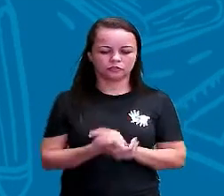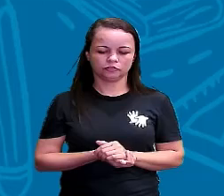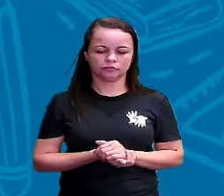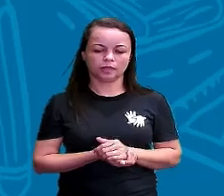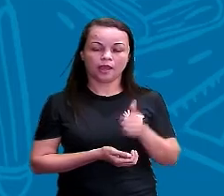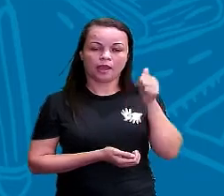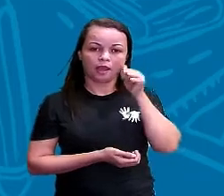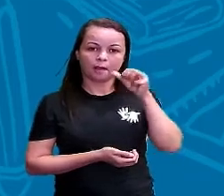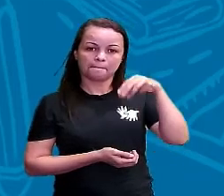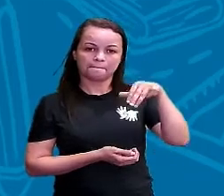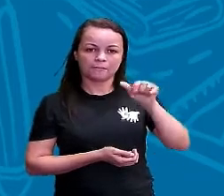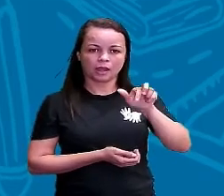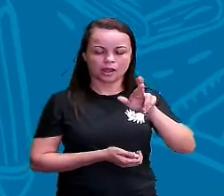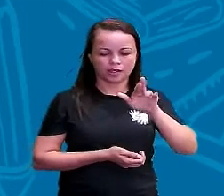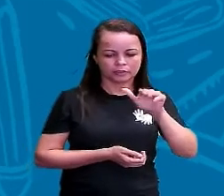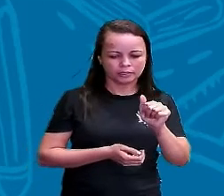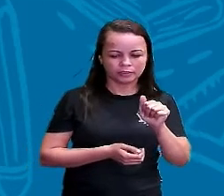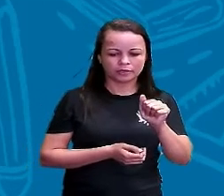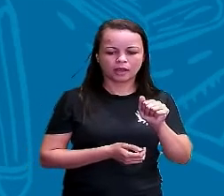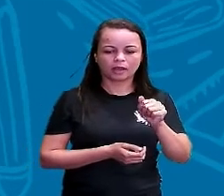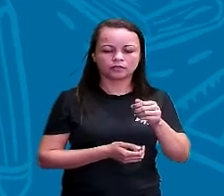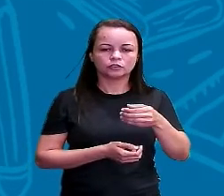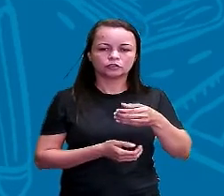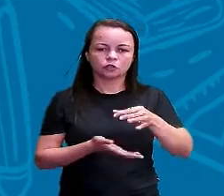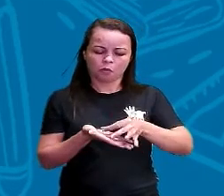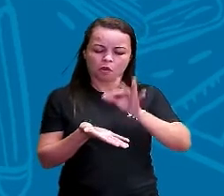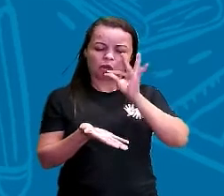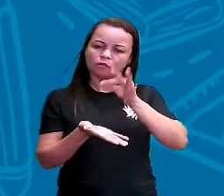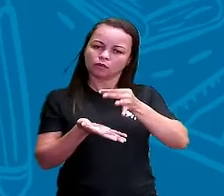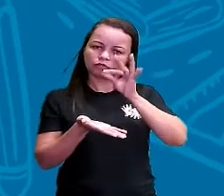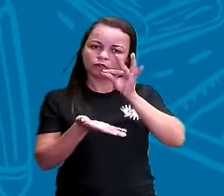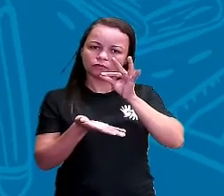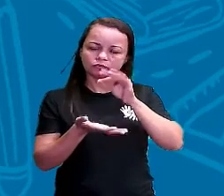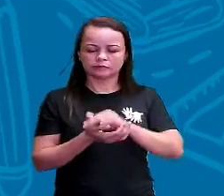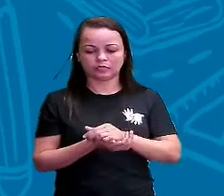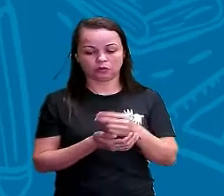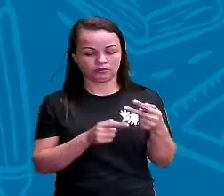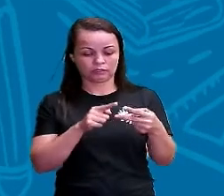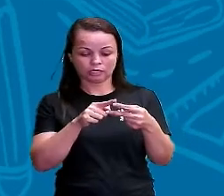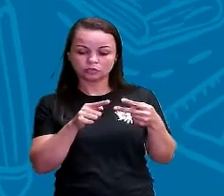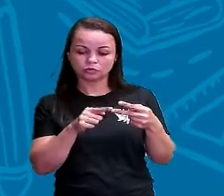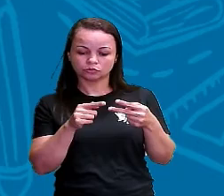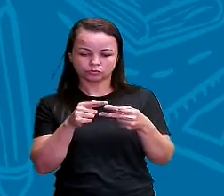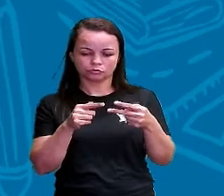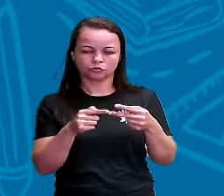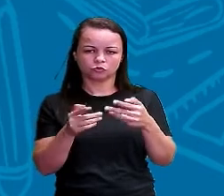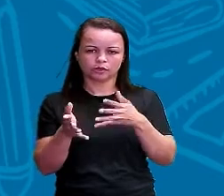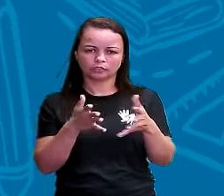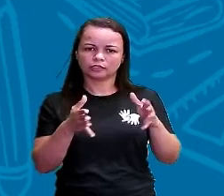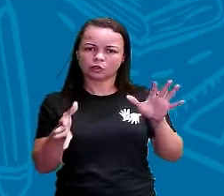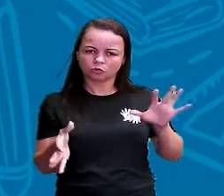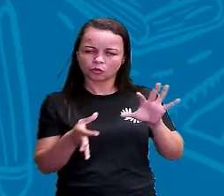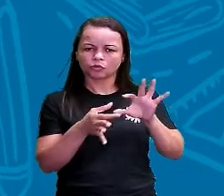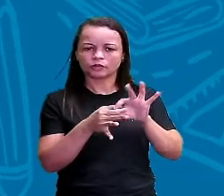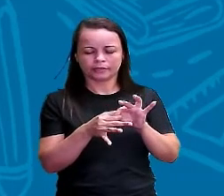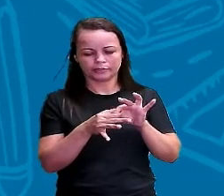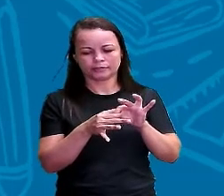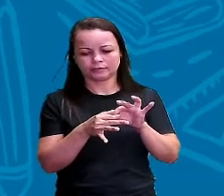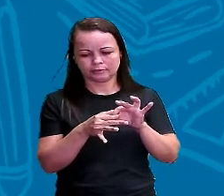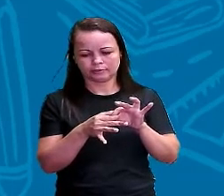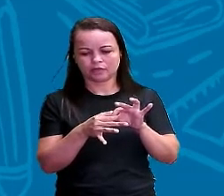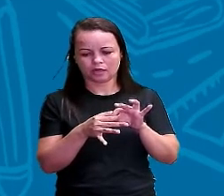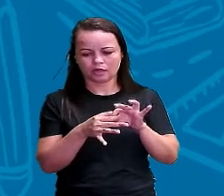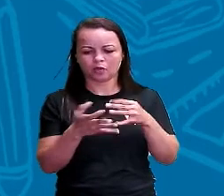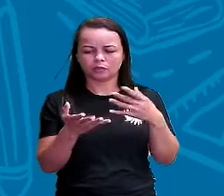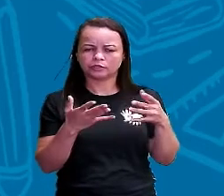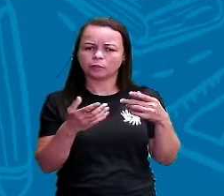próprio, mesmo sem estarem conectadas. Mas aí, quando eu trago a conjunção para conectá-las, fica bem melhor, porque eu não preciso